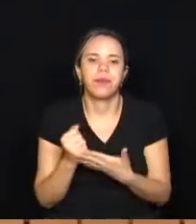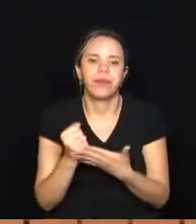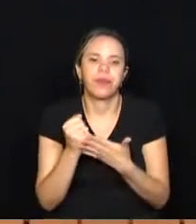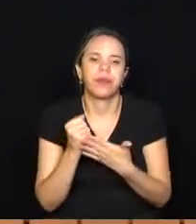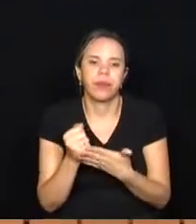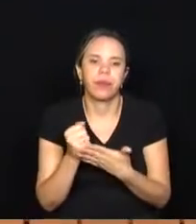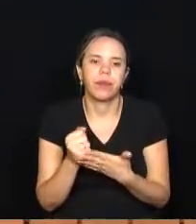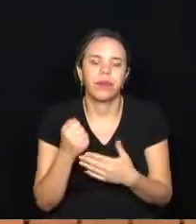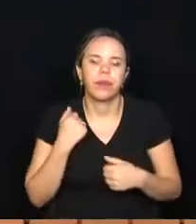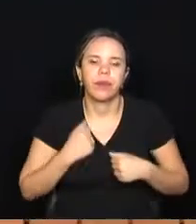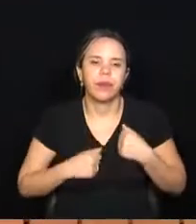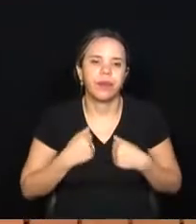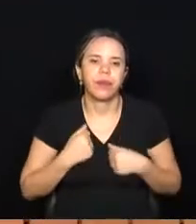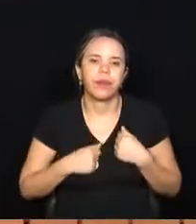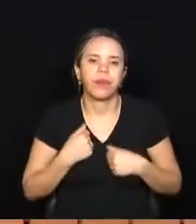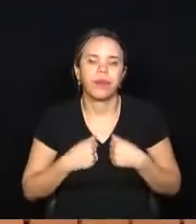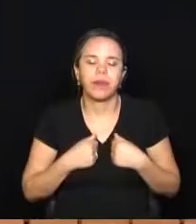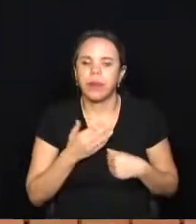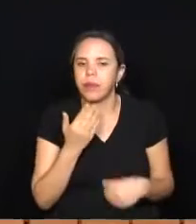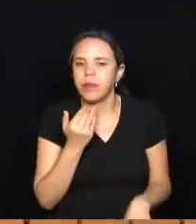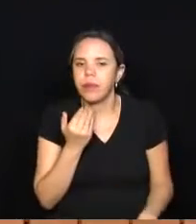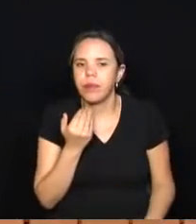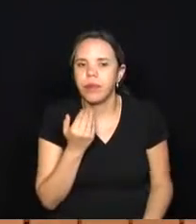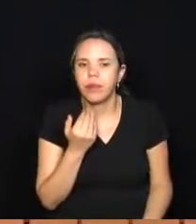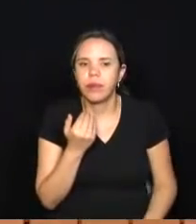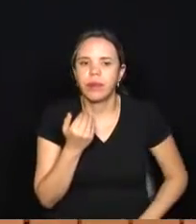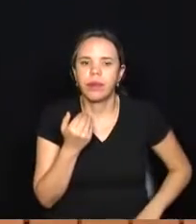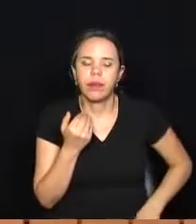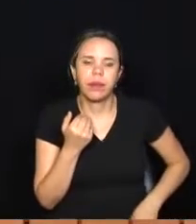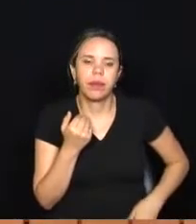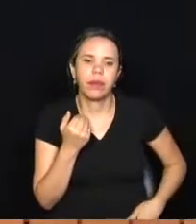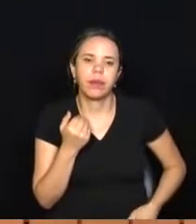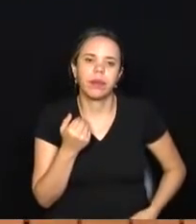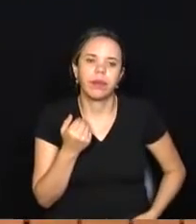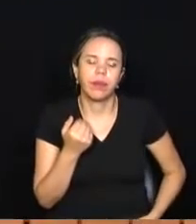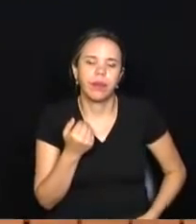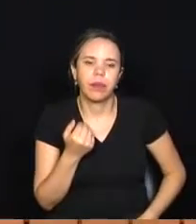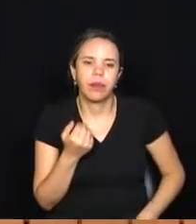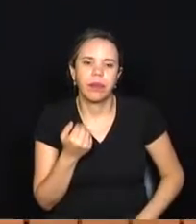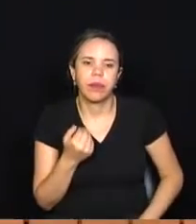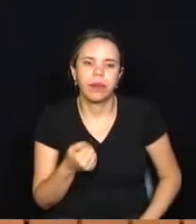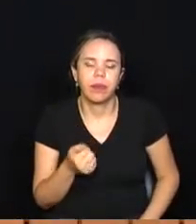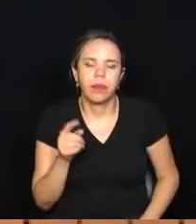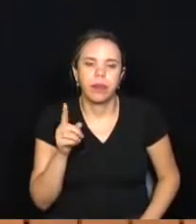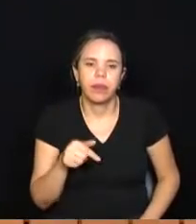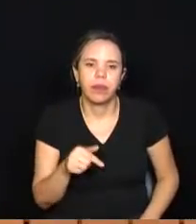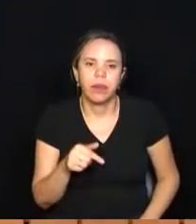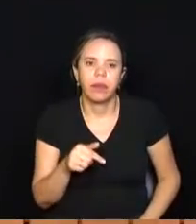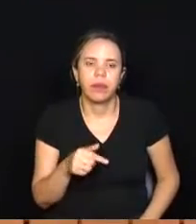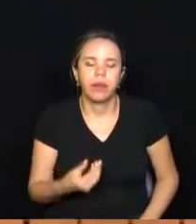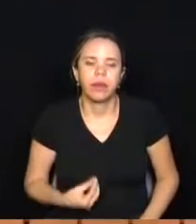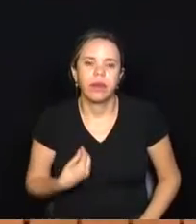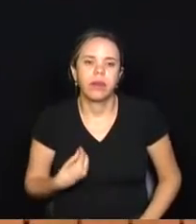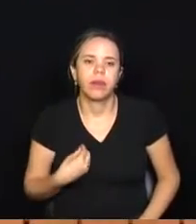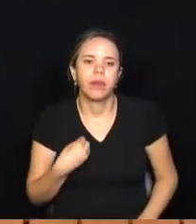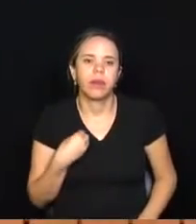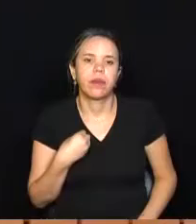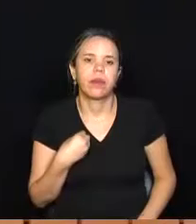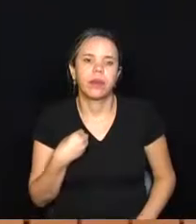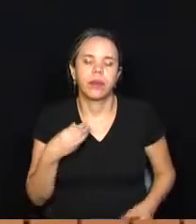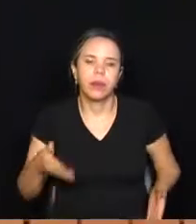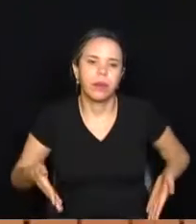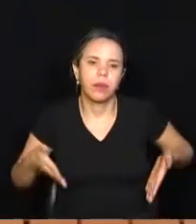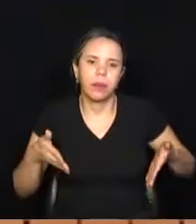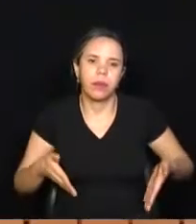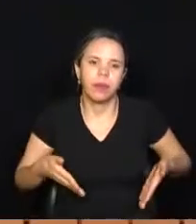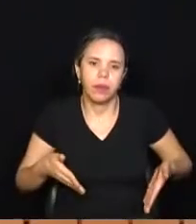para um banho, para comida. Então, para isso, ele vai estar numa cadeira de roda, vai estar